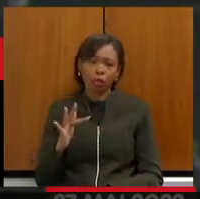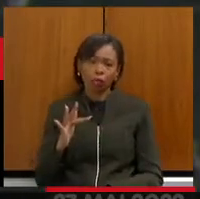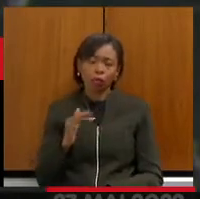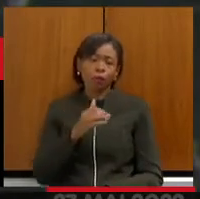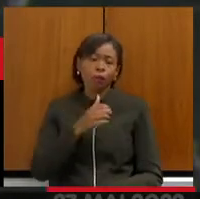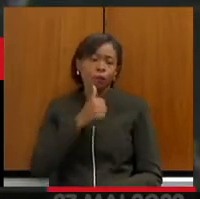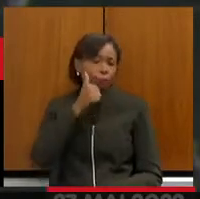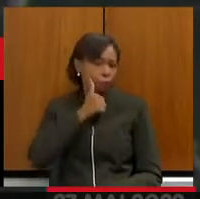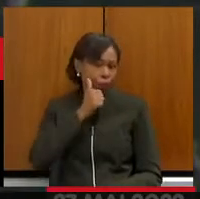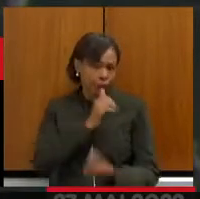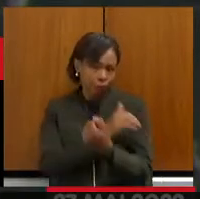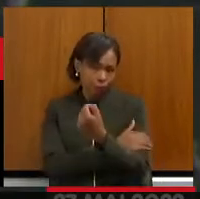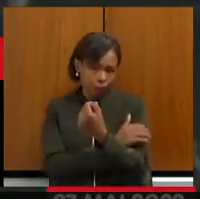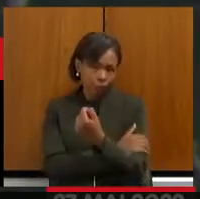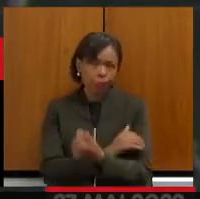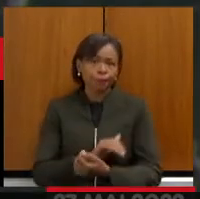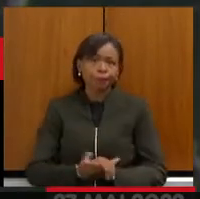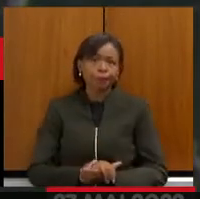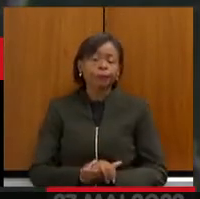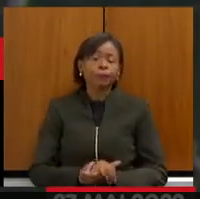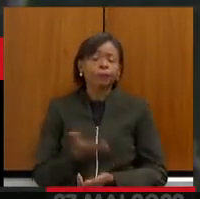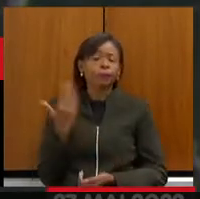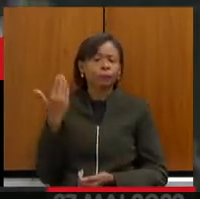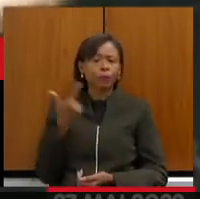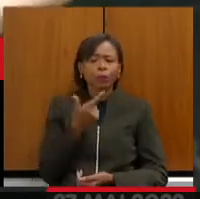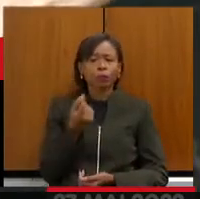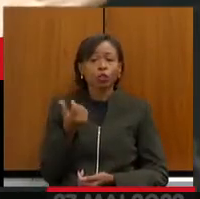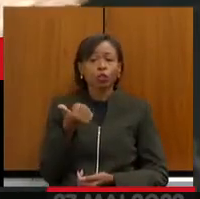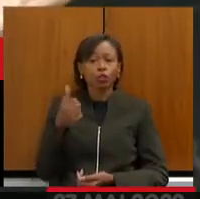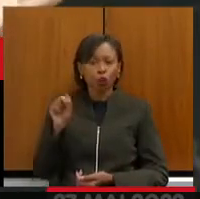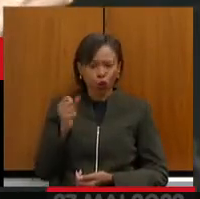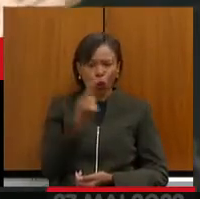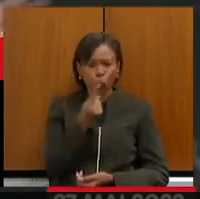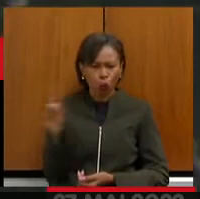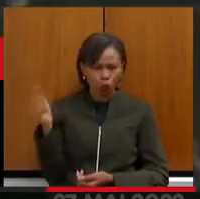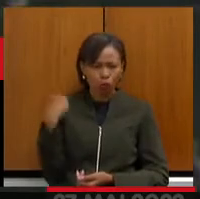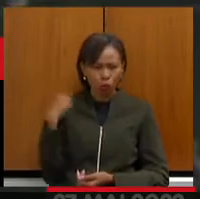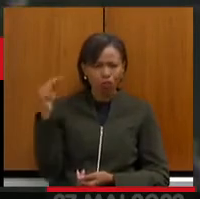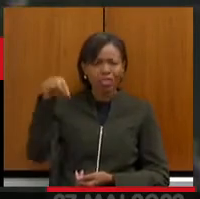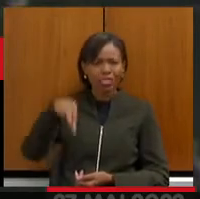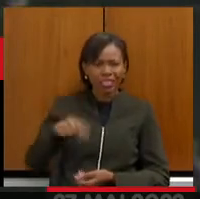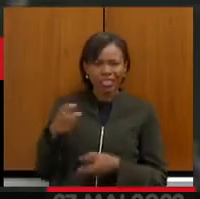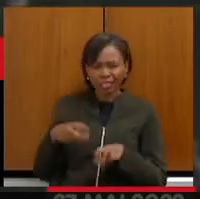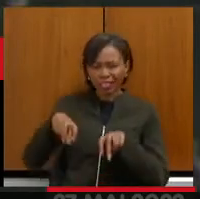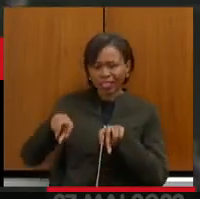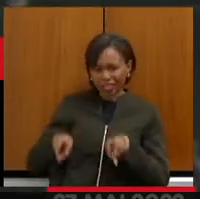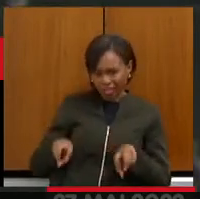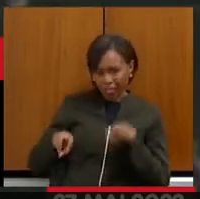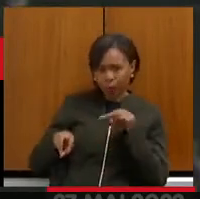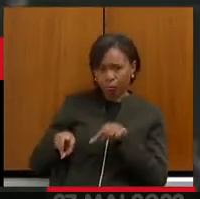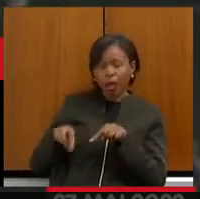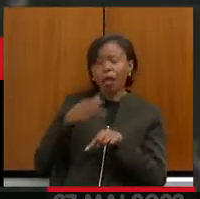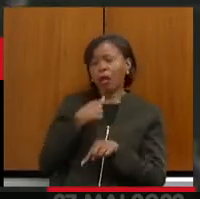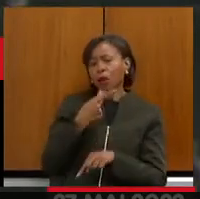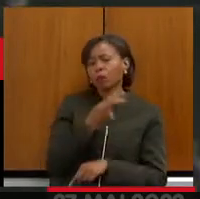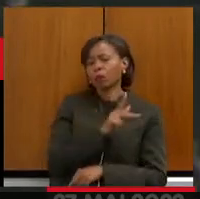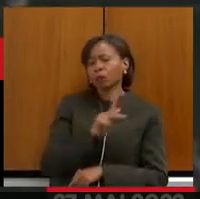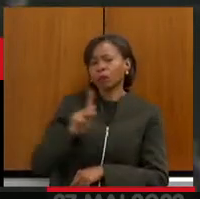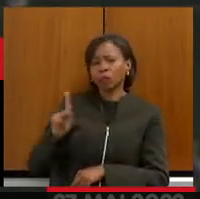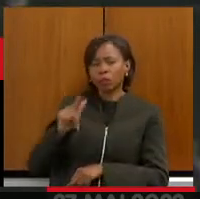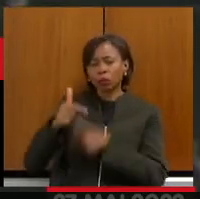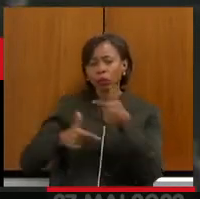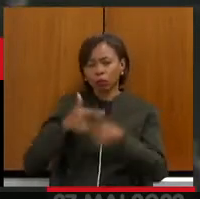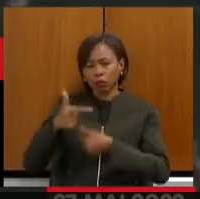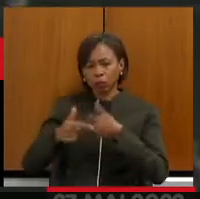a última vez que eu estive nessa casa foi em 2018 onde eu ocupei aquela cadeira presidindo um dos grupos de trabalho